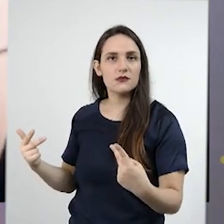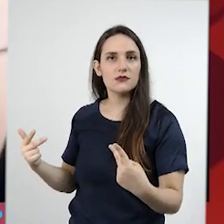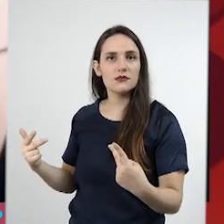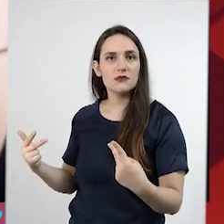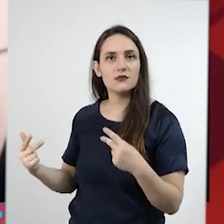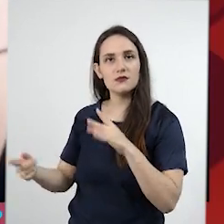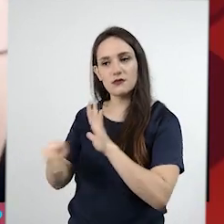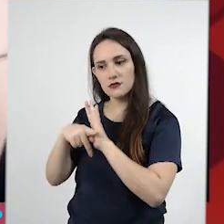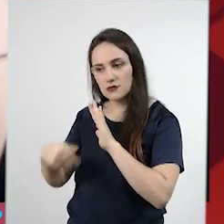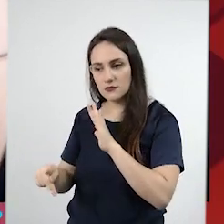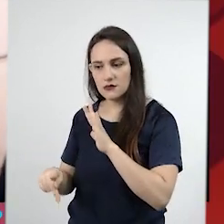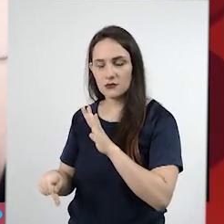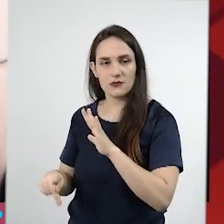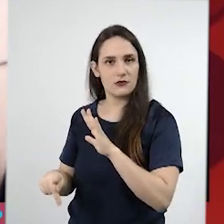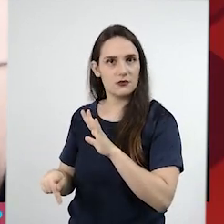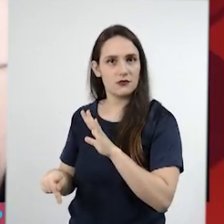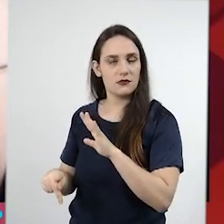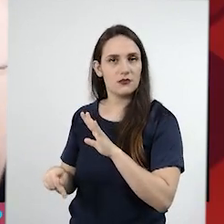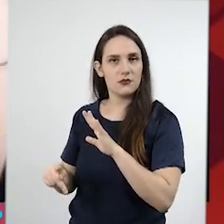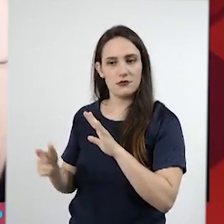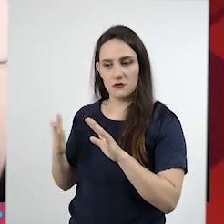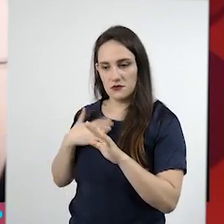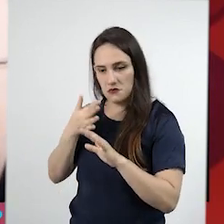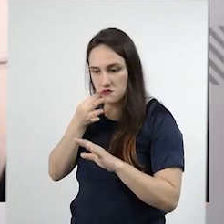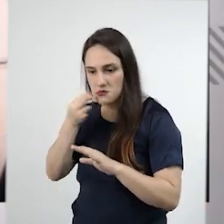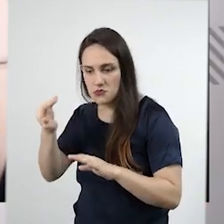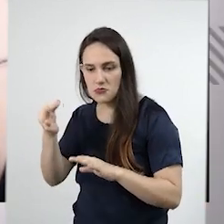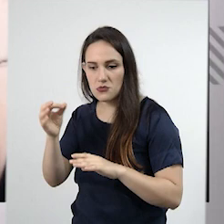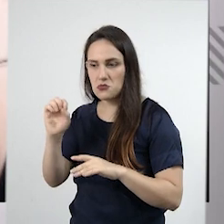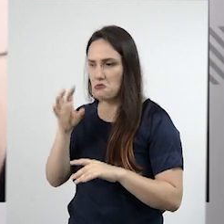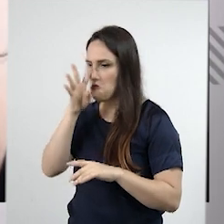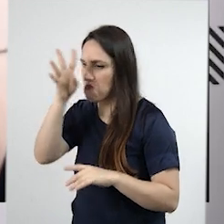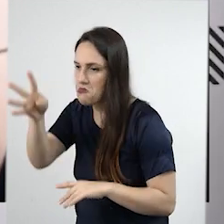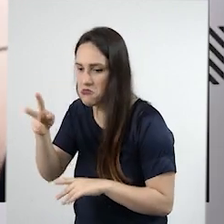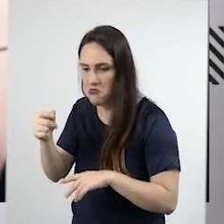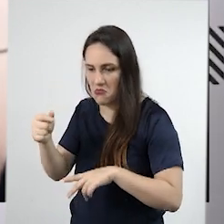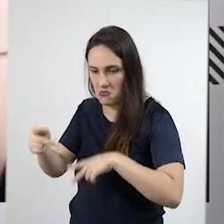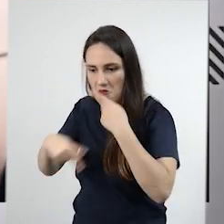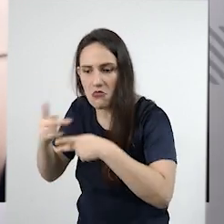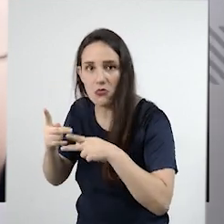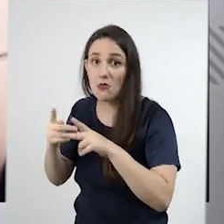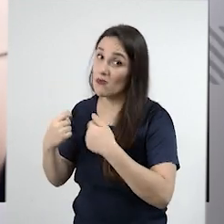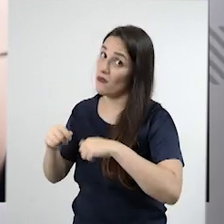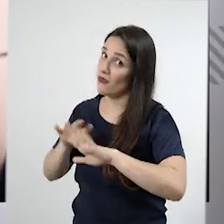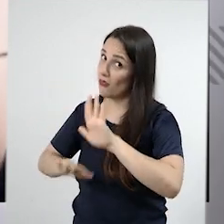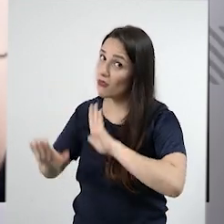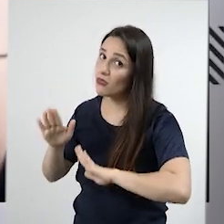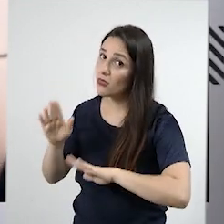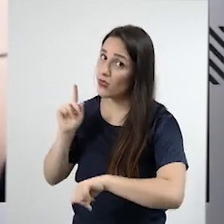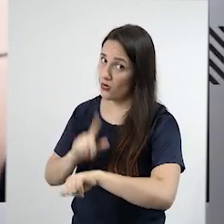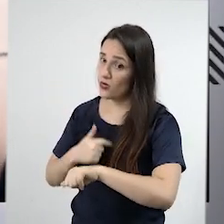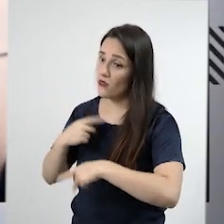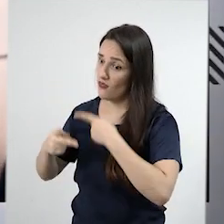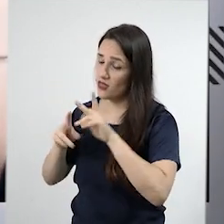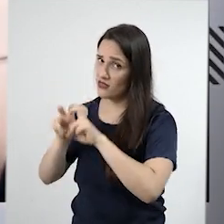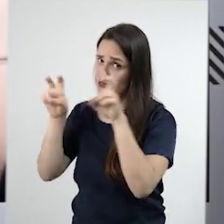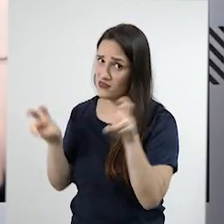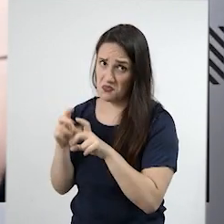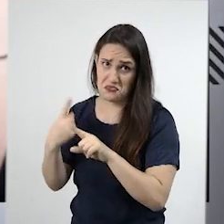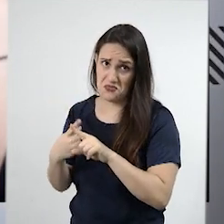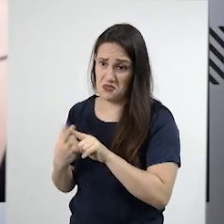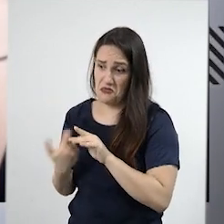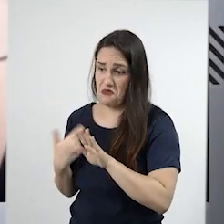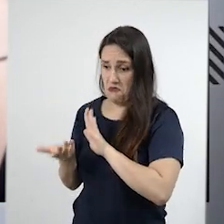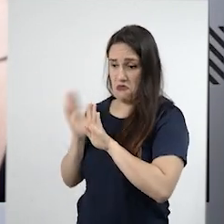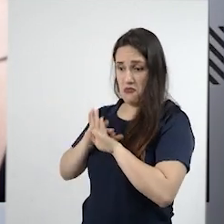ou tanto questões relacionadas a julgamentos, porque hoje a gente vive um mundo que, na